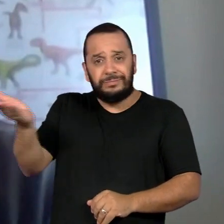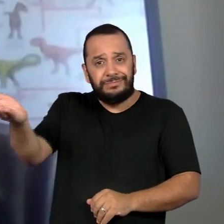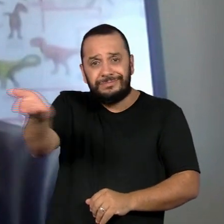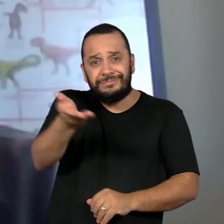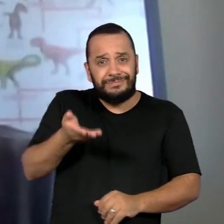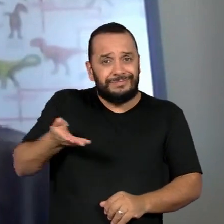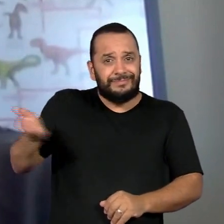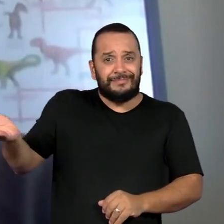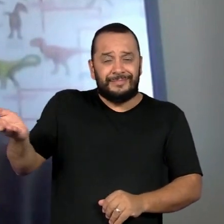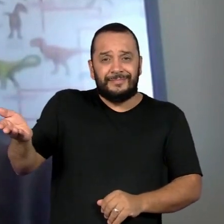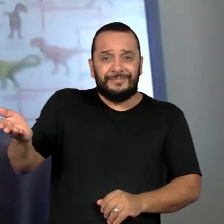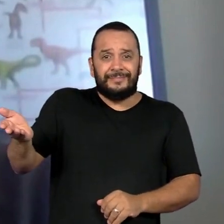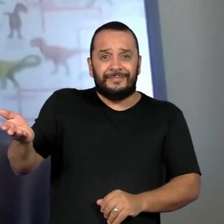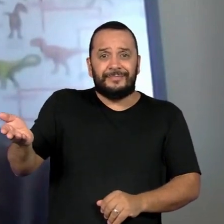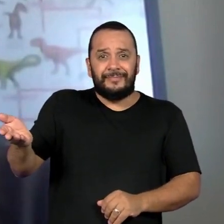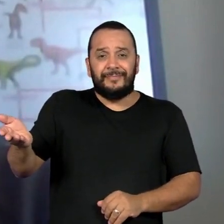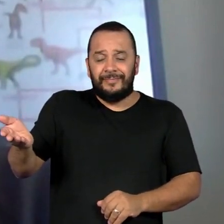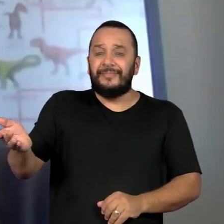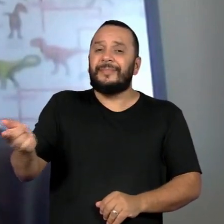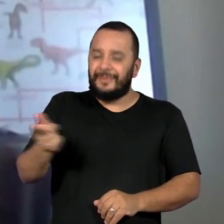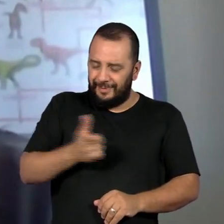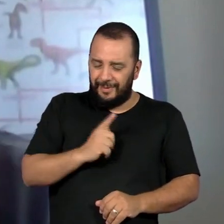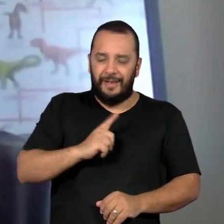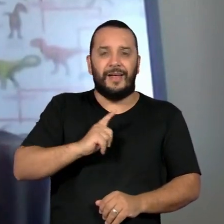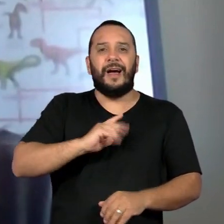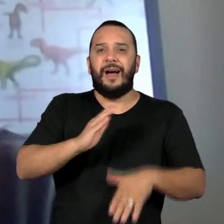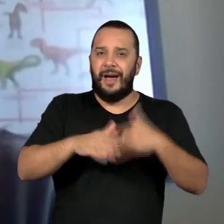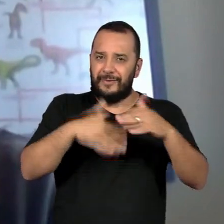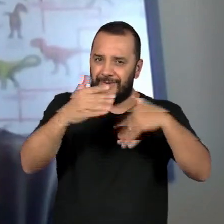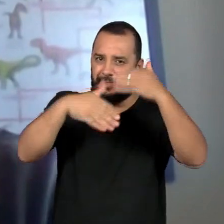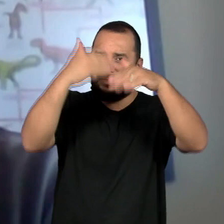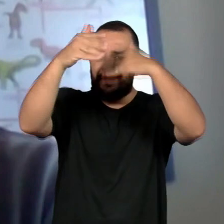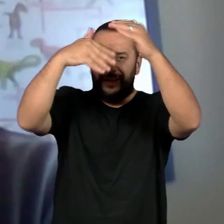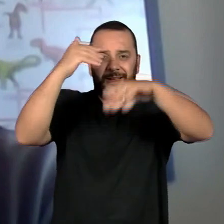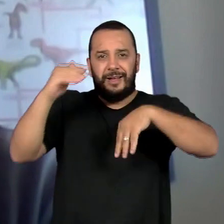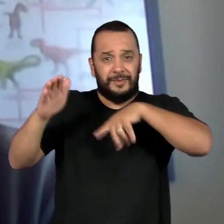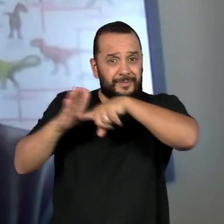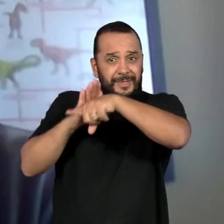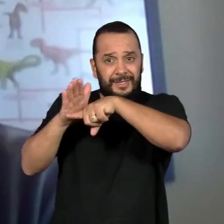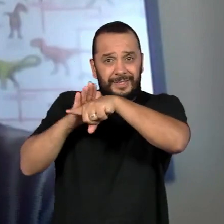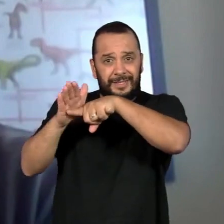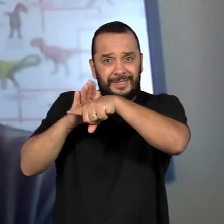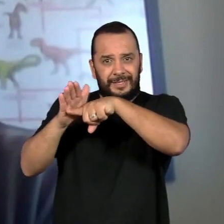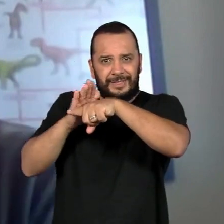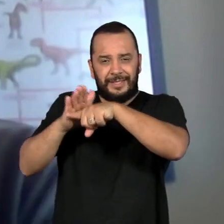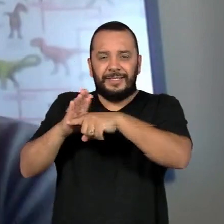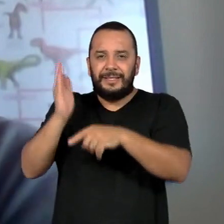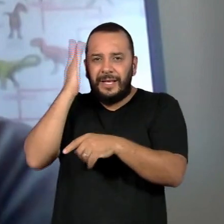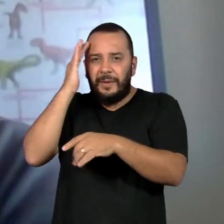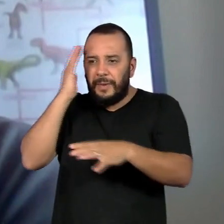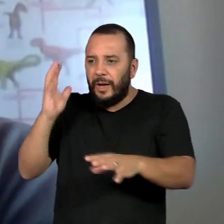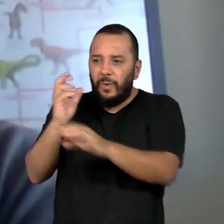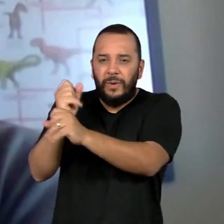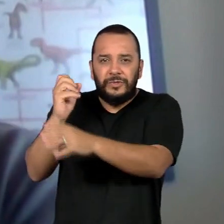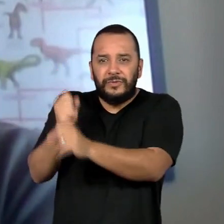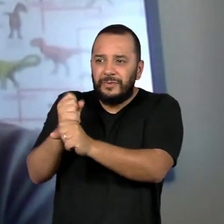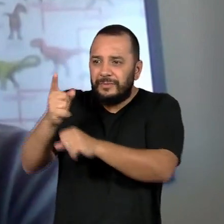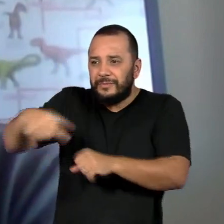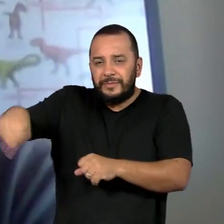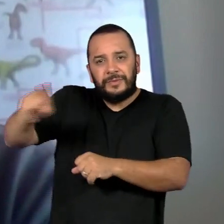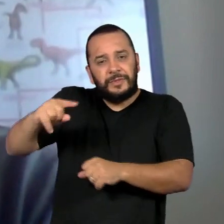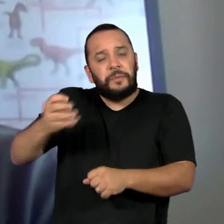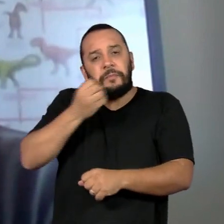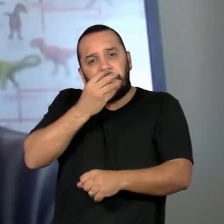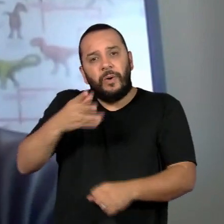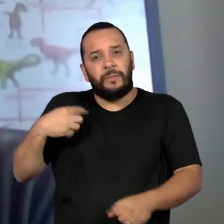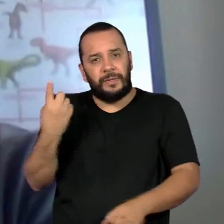cada vez mais tem se avançado em formas de medir isso, formas de quantificar esses benefícios, né? Então a gente